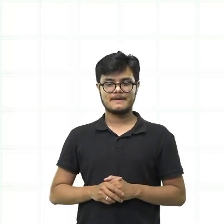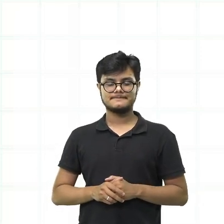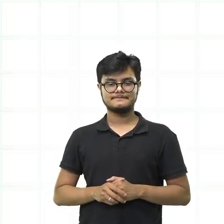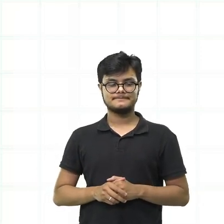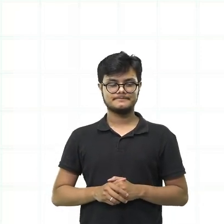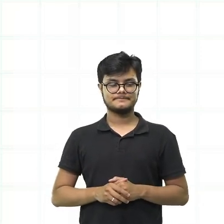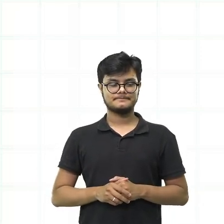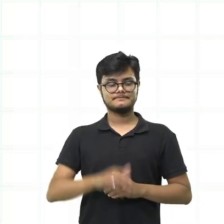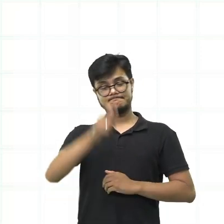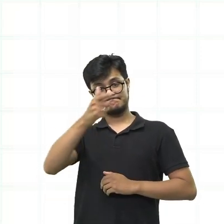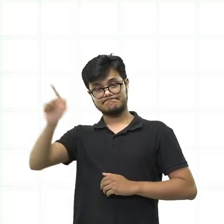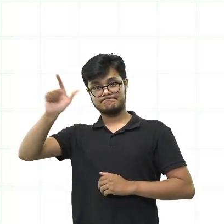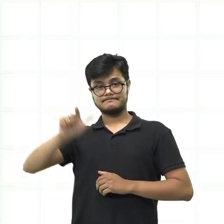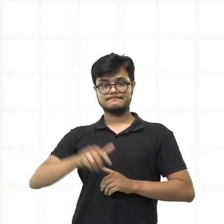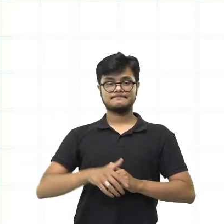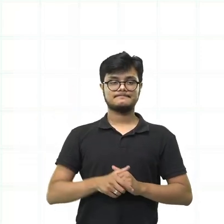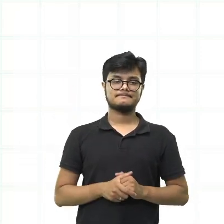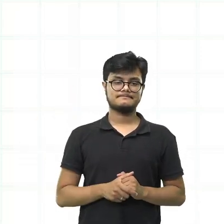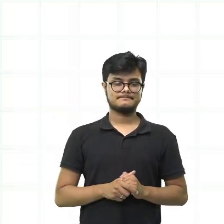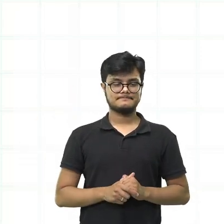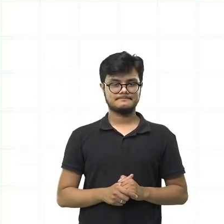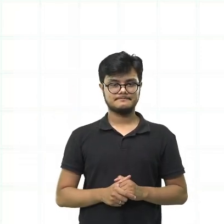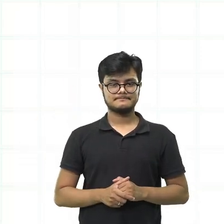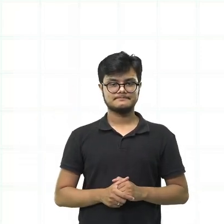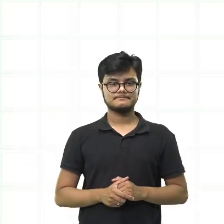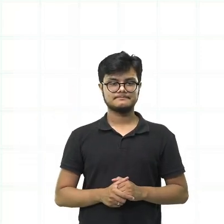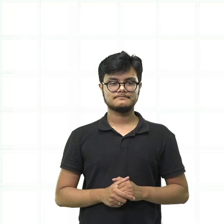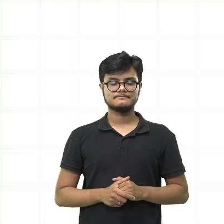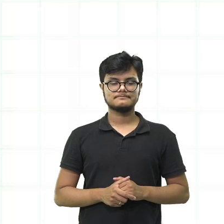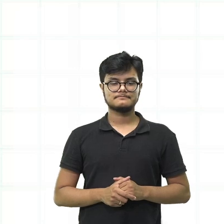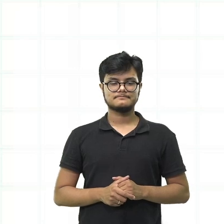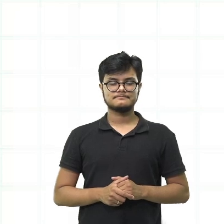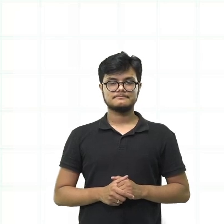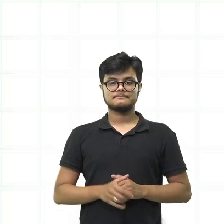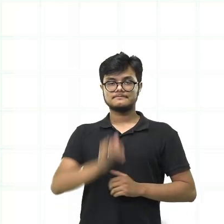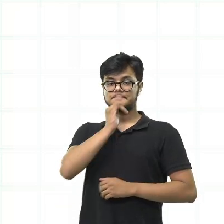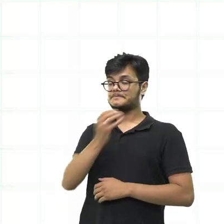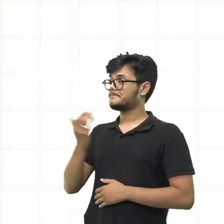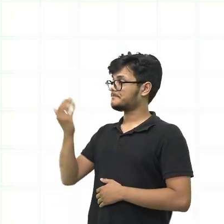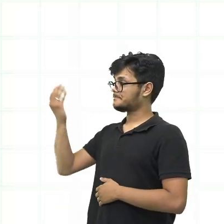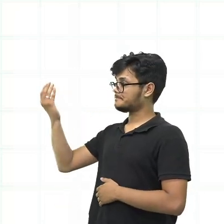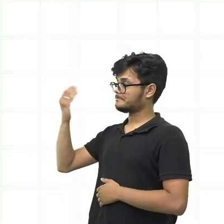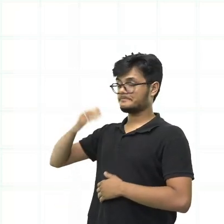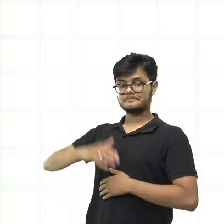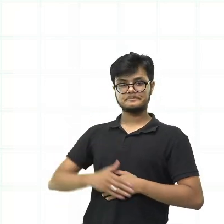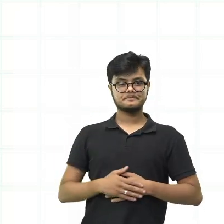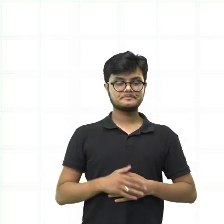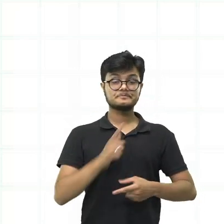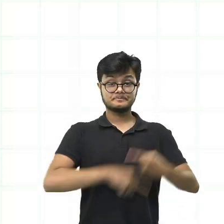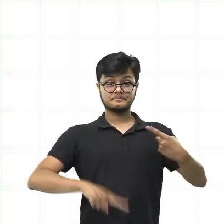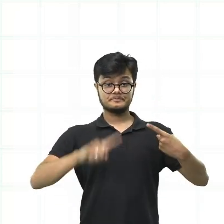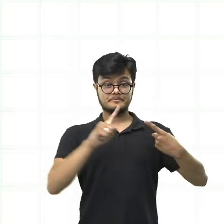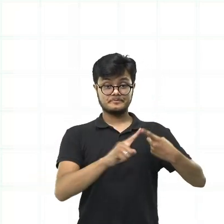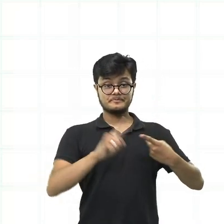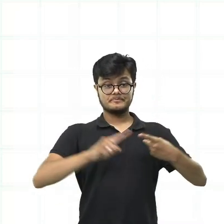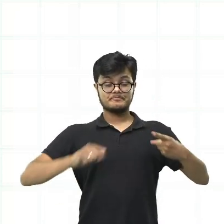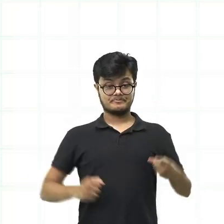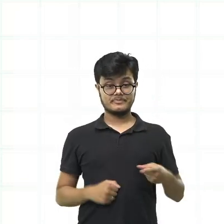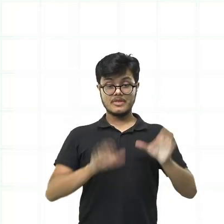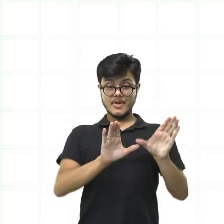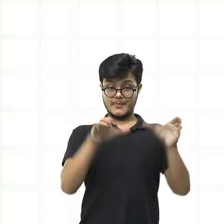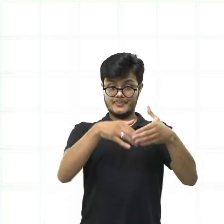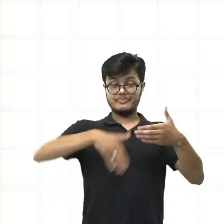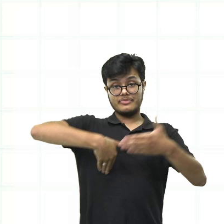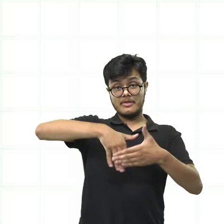continuar, então, com mais um exemplo para vocês. Um exemplo de fato. A Copa do Mundo